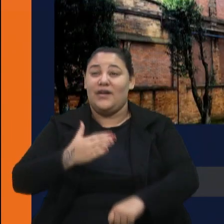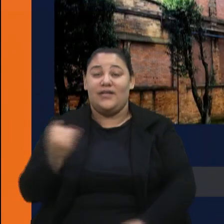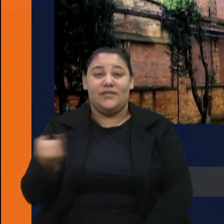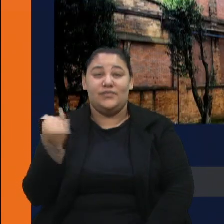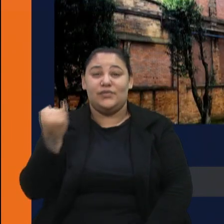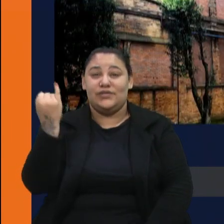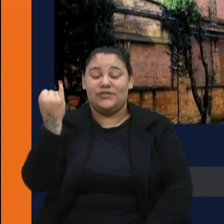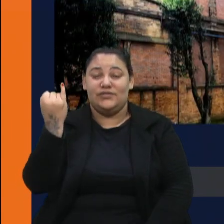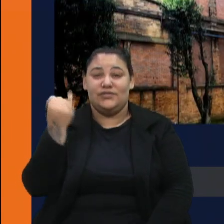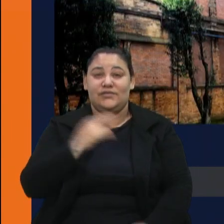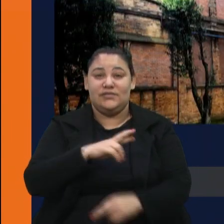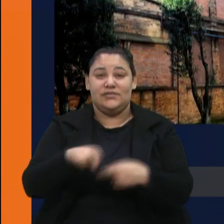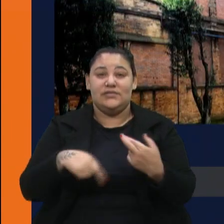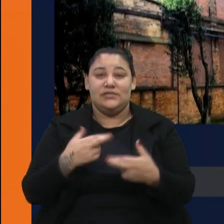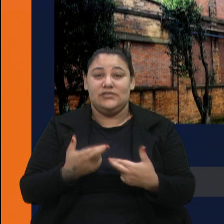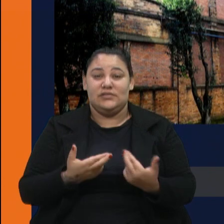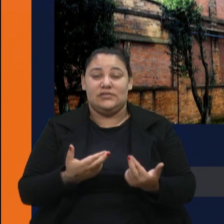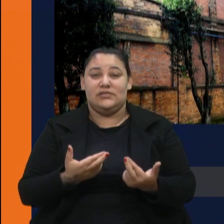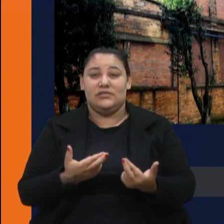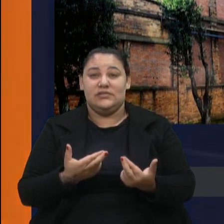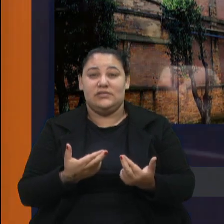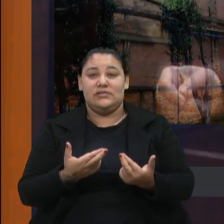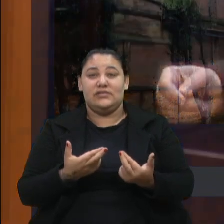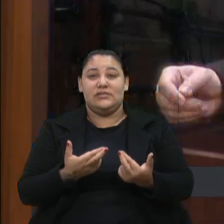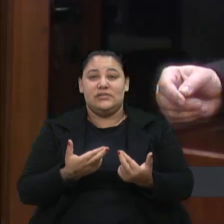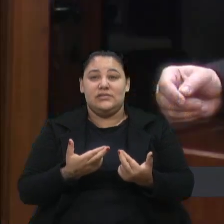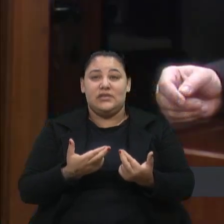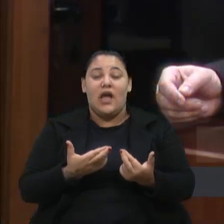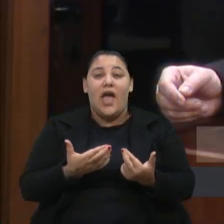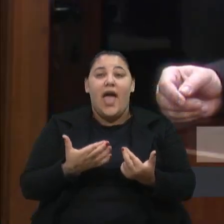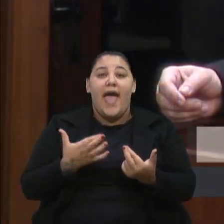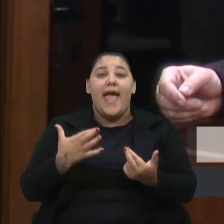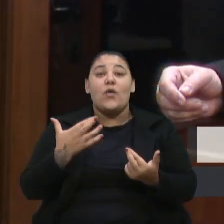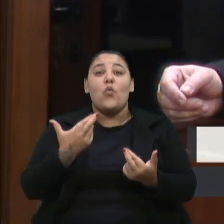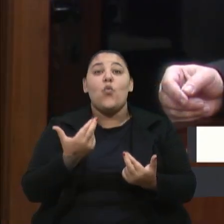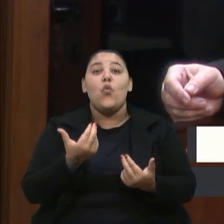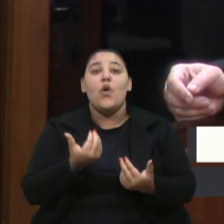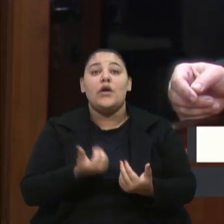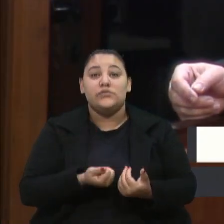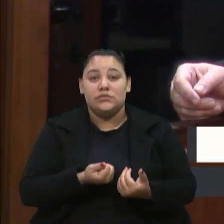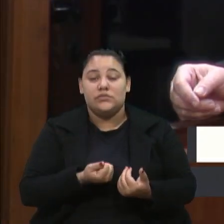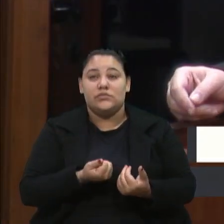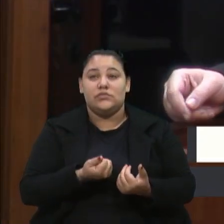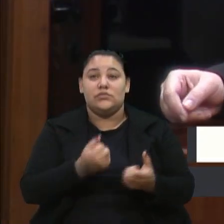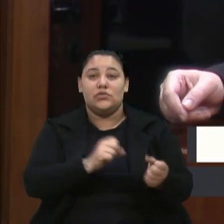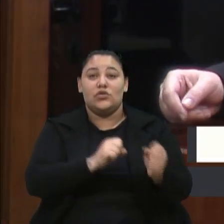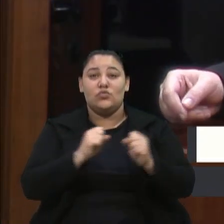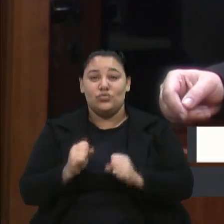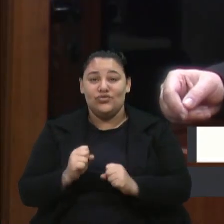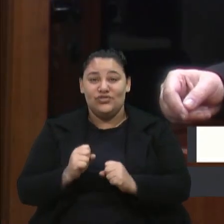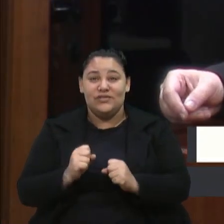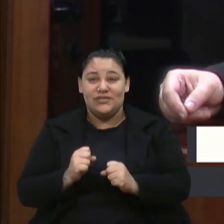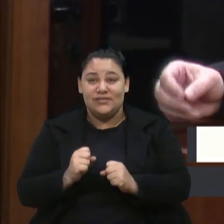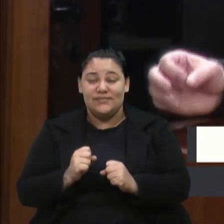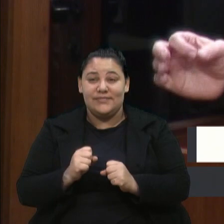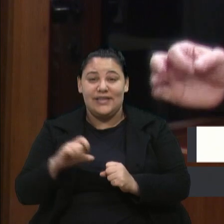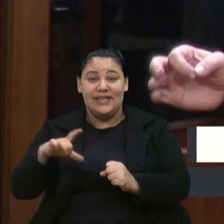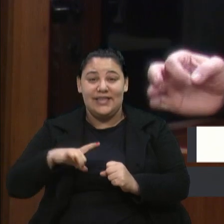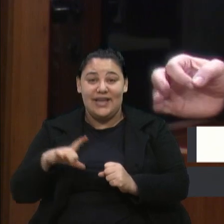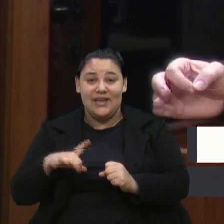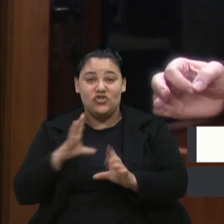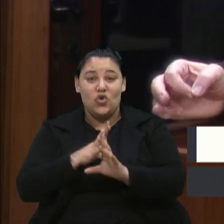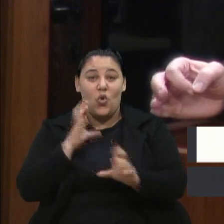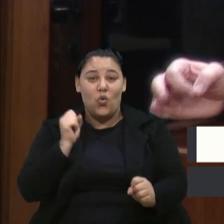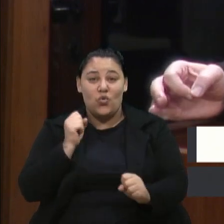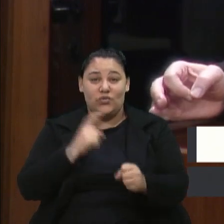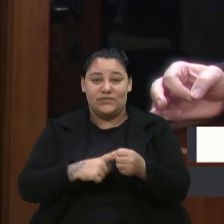nessa relação é quanto que nós poderíamos reverter para a cidade com os turistas. Então, sempre